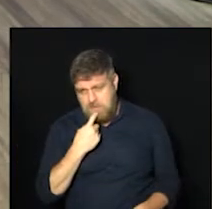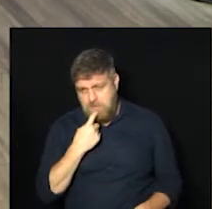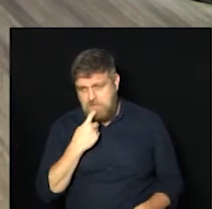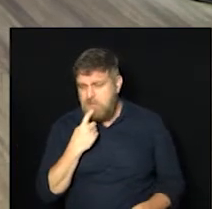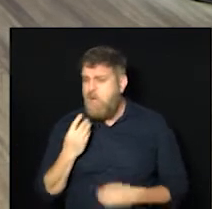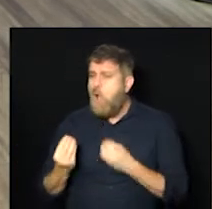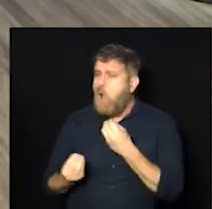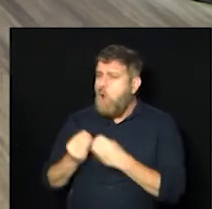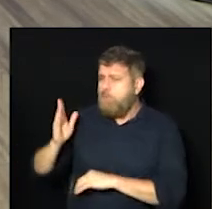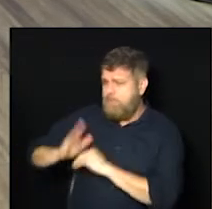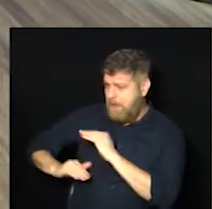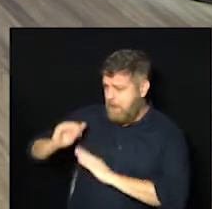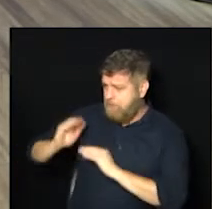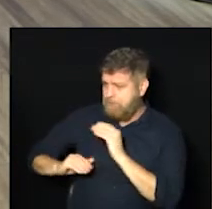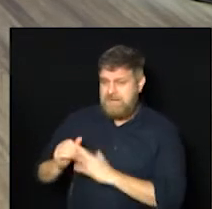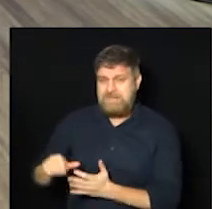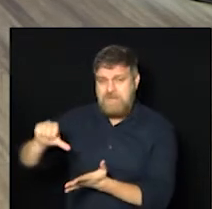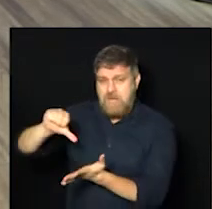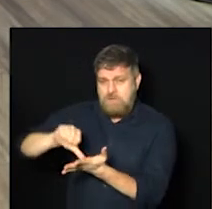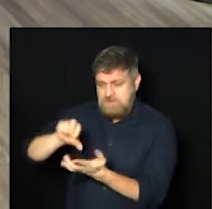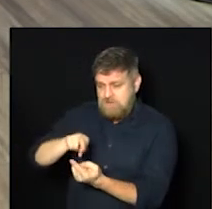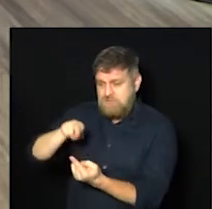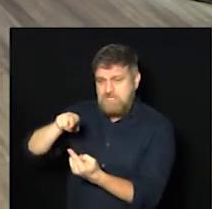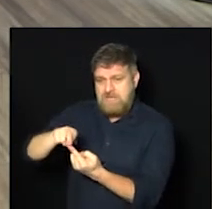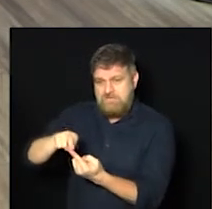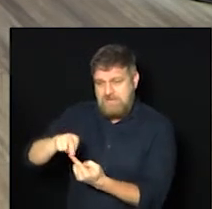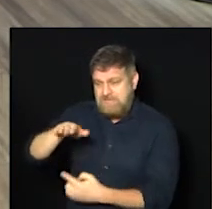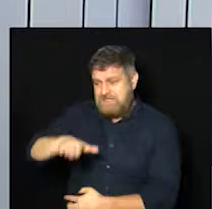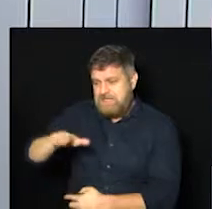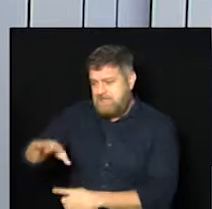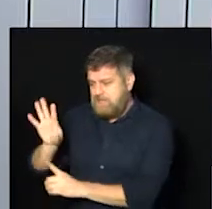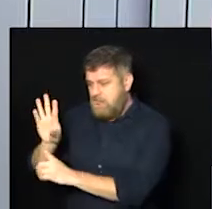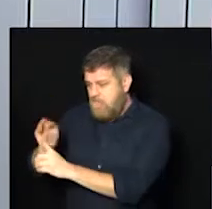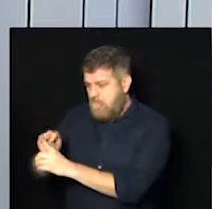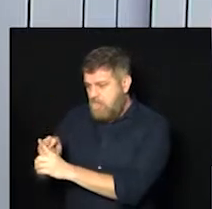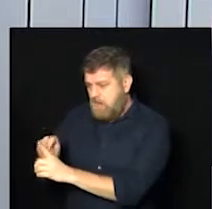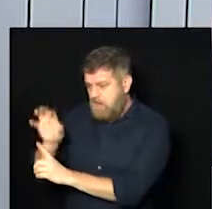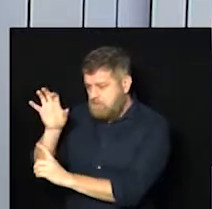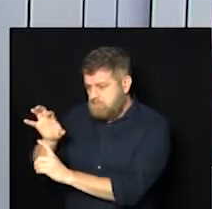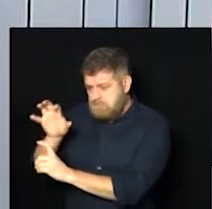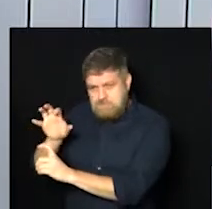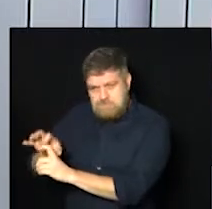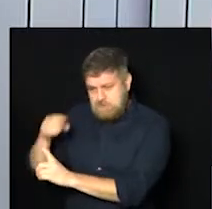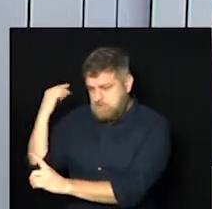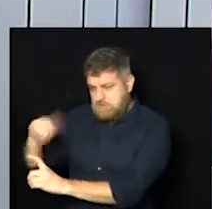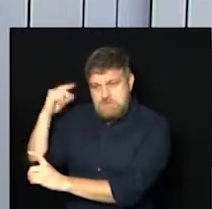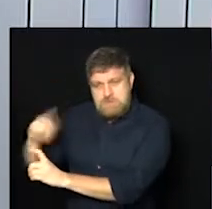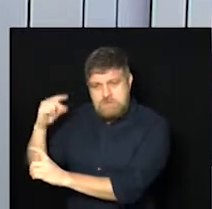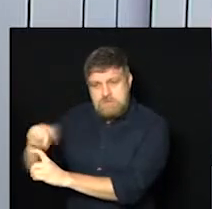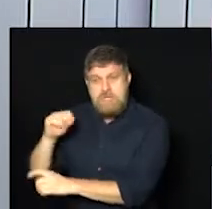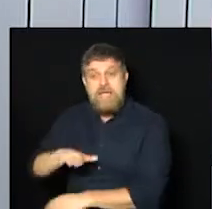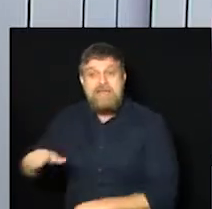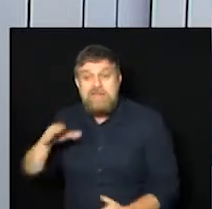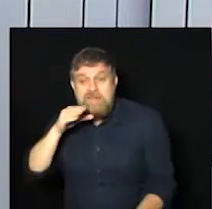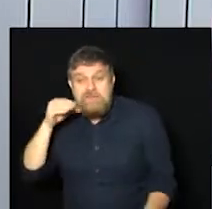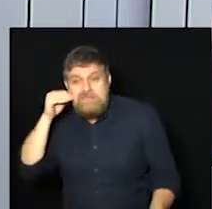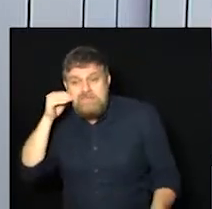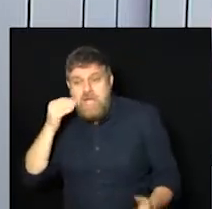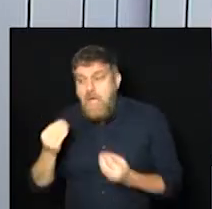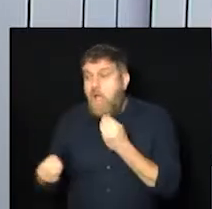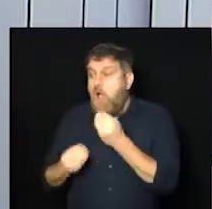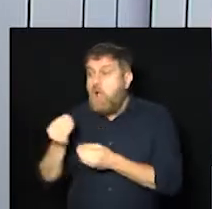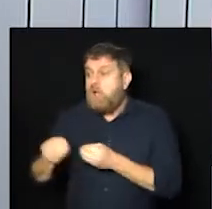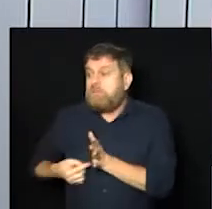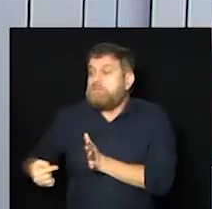é a atuação do CRAME em situação de violência doméstica e violência sexual contra crianças e adolescentes? Como chega